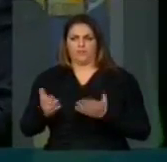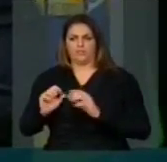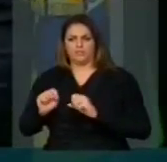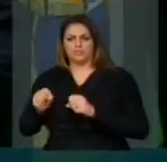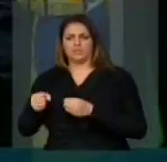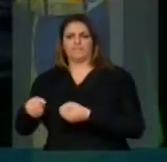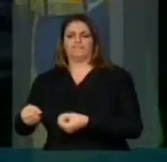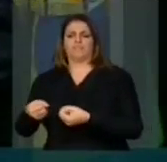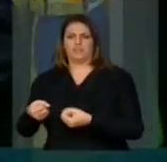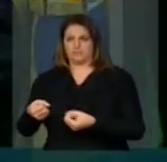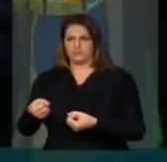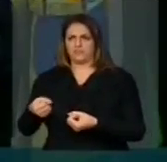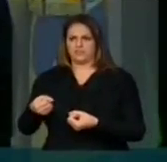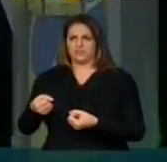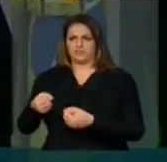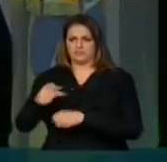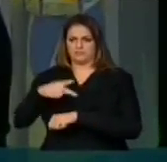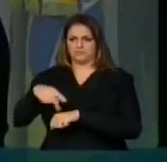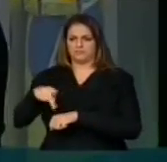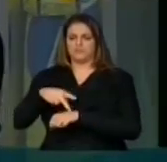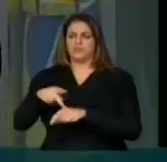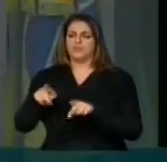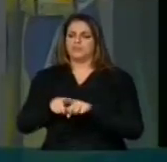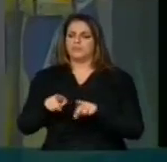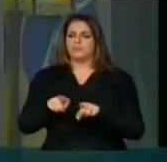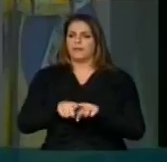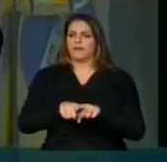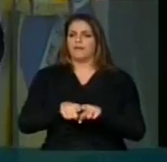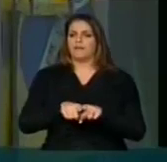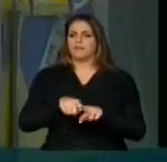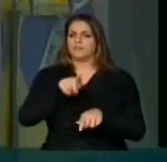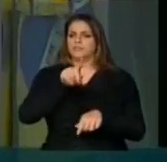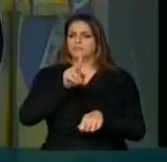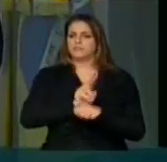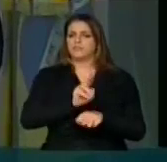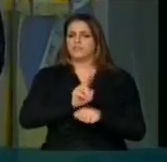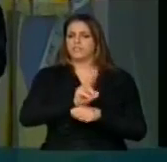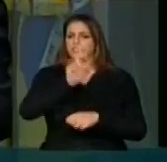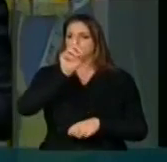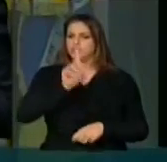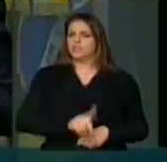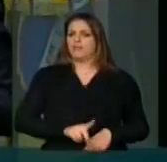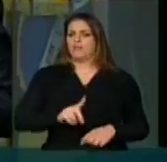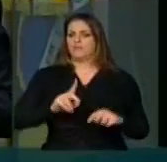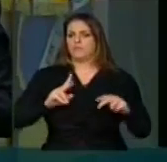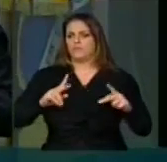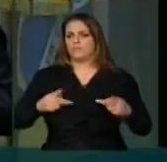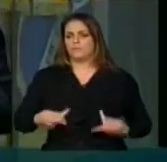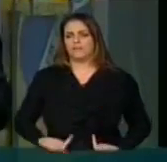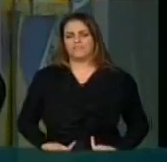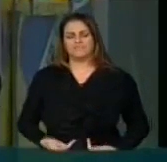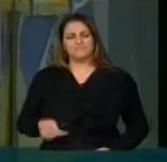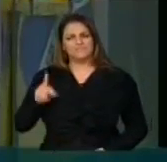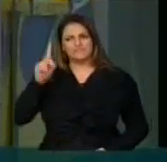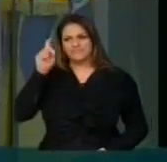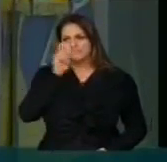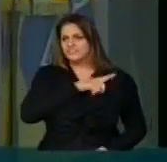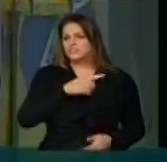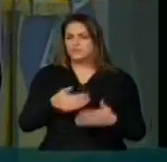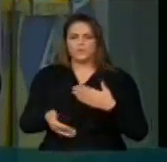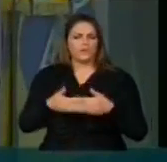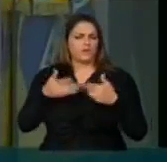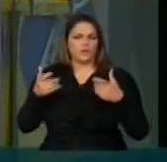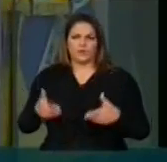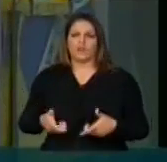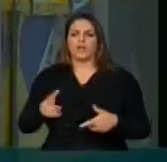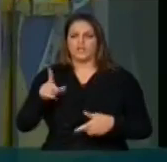defesa daqueles que são os direitos fundamentais. Esse equilíbrio é difícil em qualquer lugar do mundo. Mas lembro que a